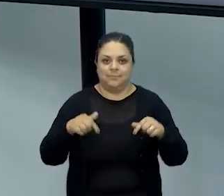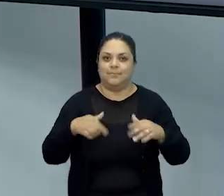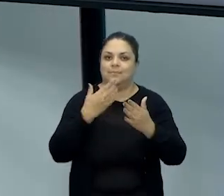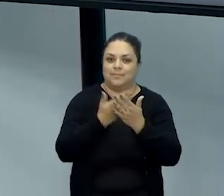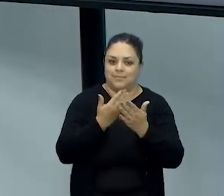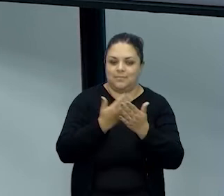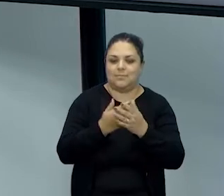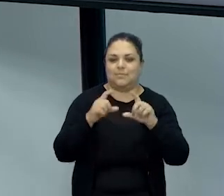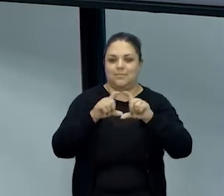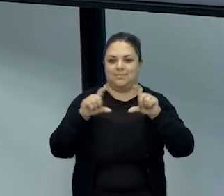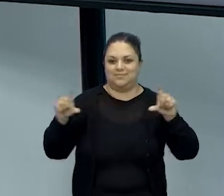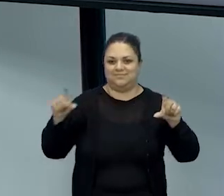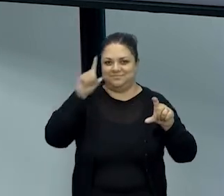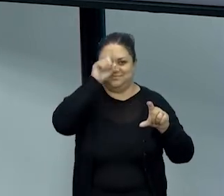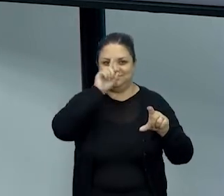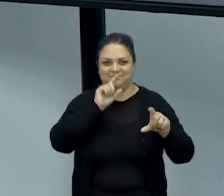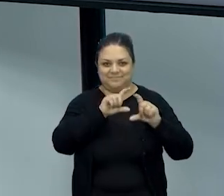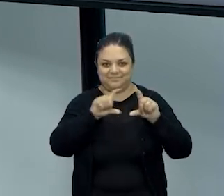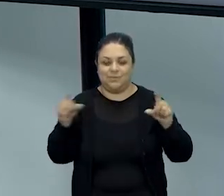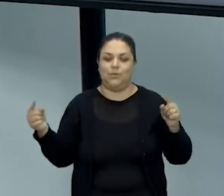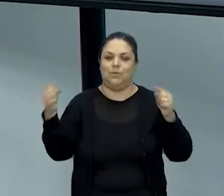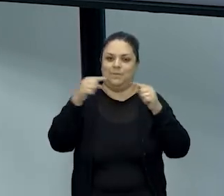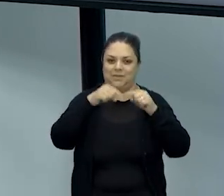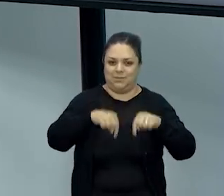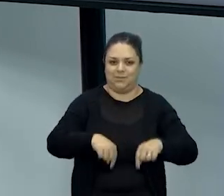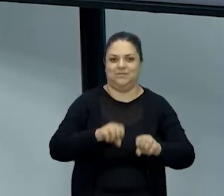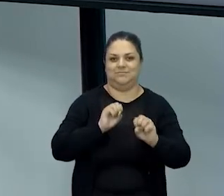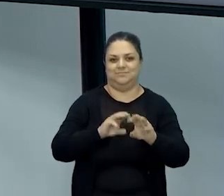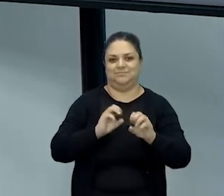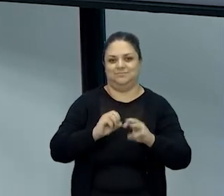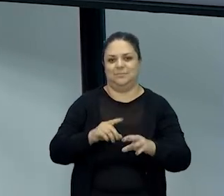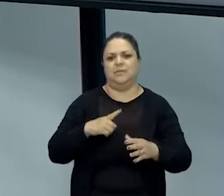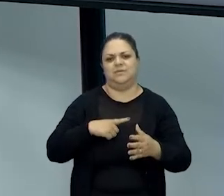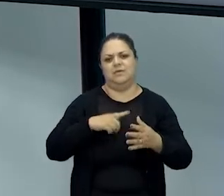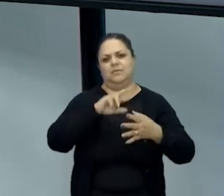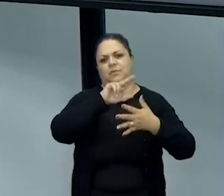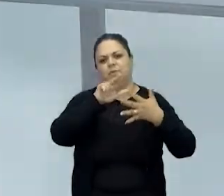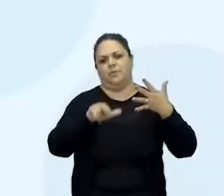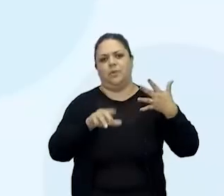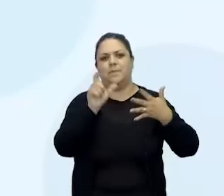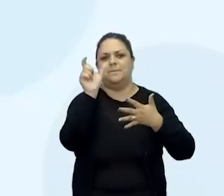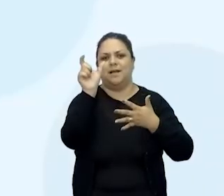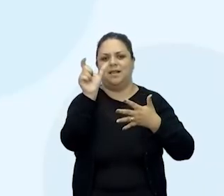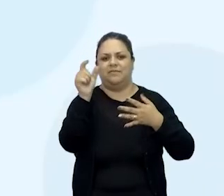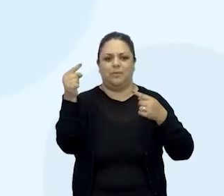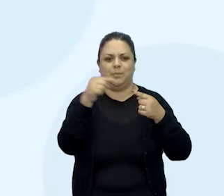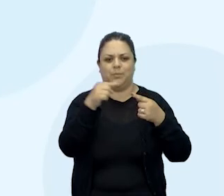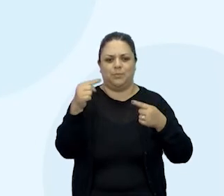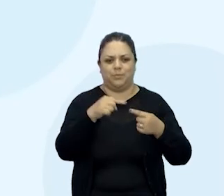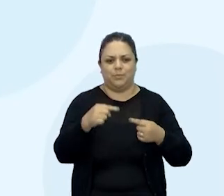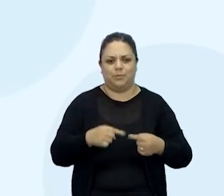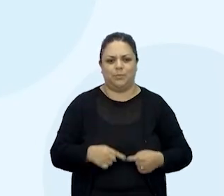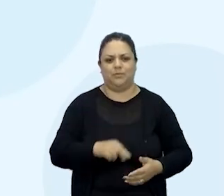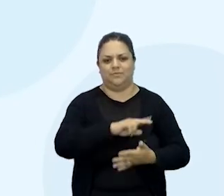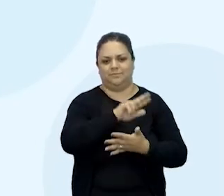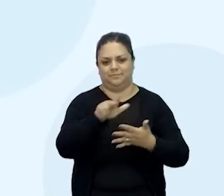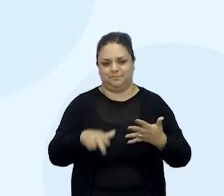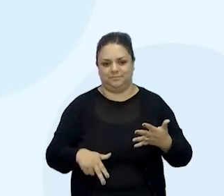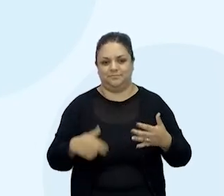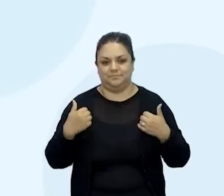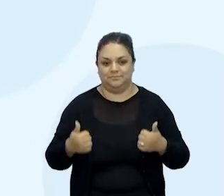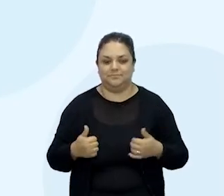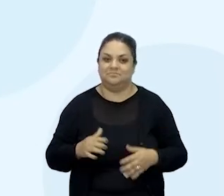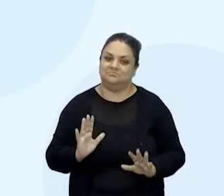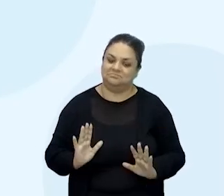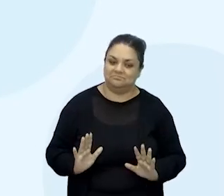estaremos utilizando. Mas, como vocês podem ver, tem mais definições para escalas, tá? Então, só para matar a curiosidade